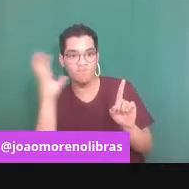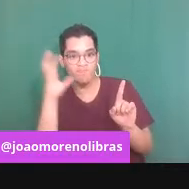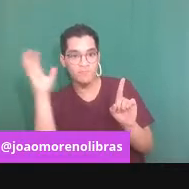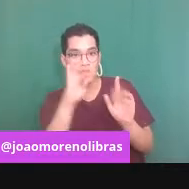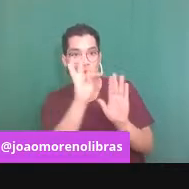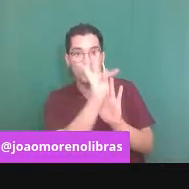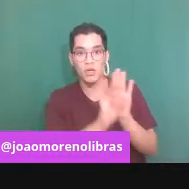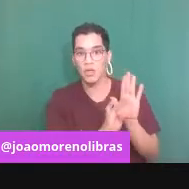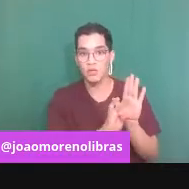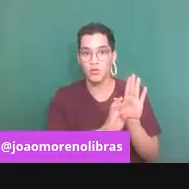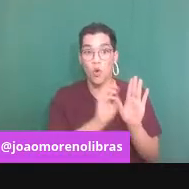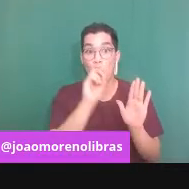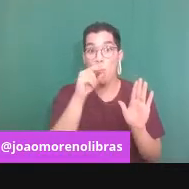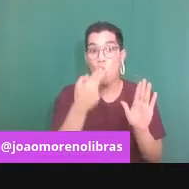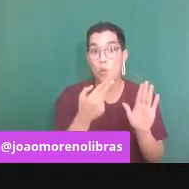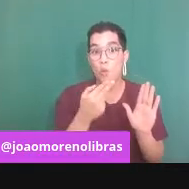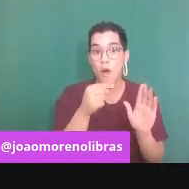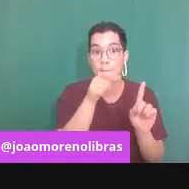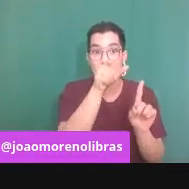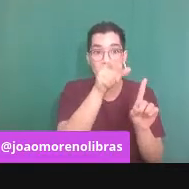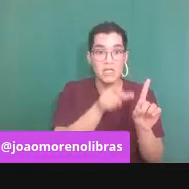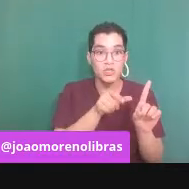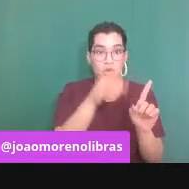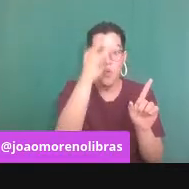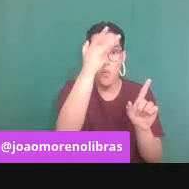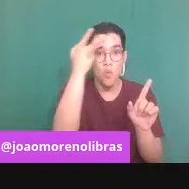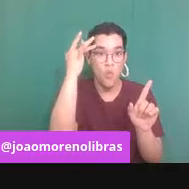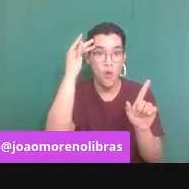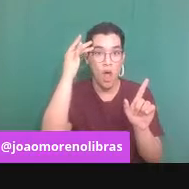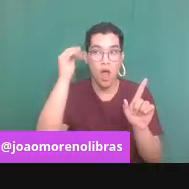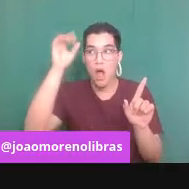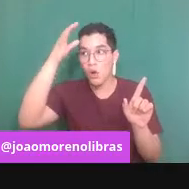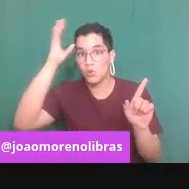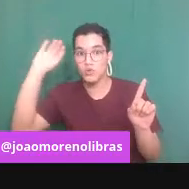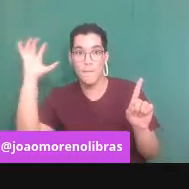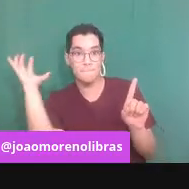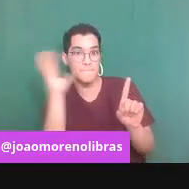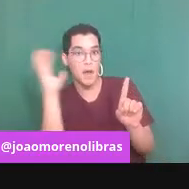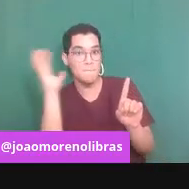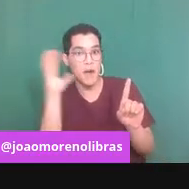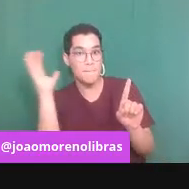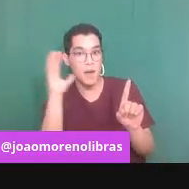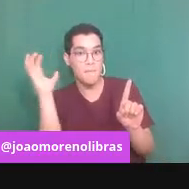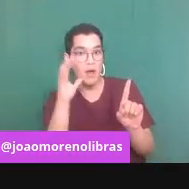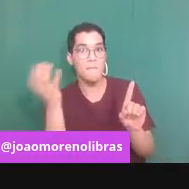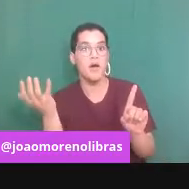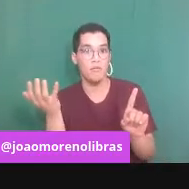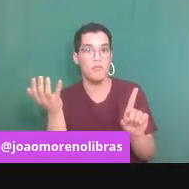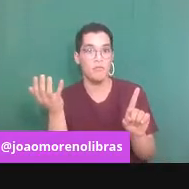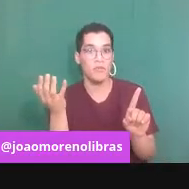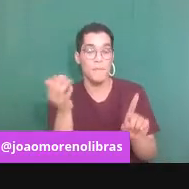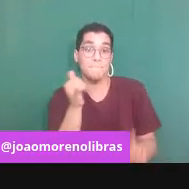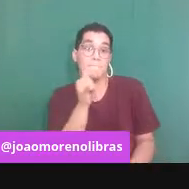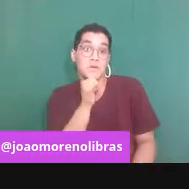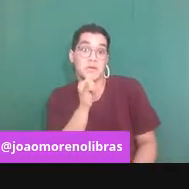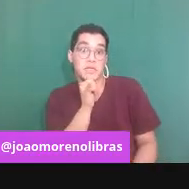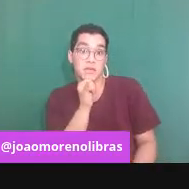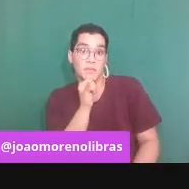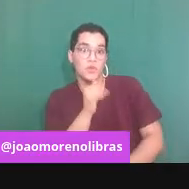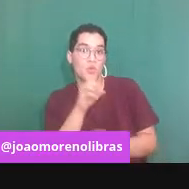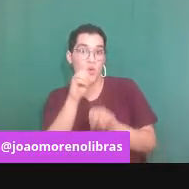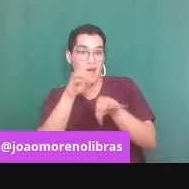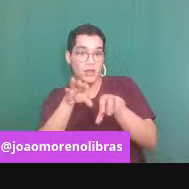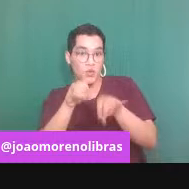nós não podemos estudar a nossa língua, os nossos textos, e no ensino básico, principalmente,